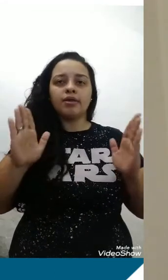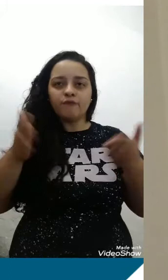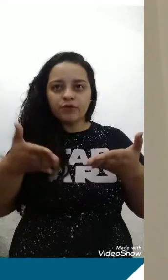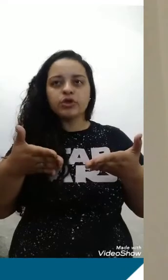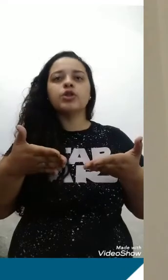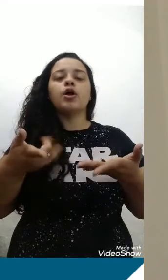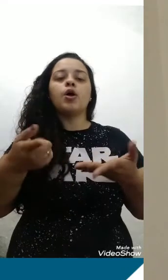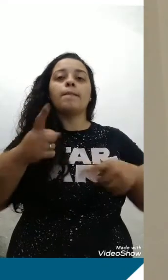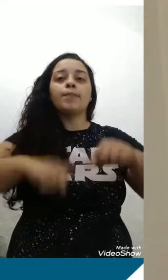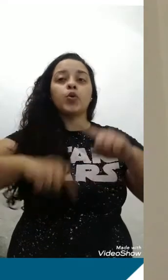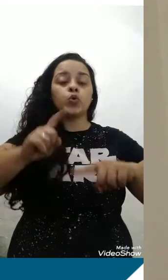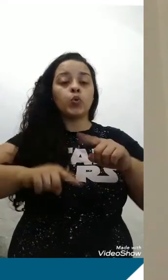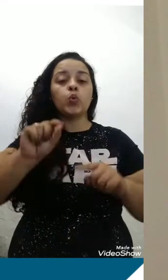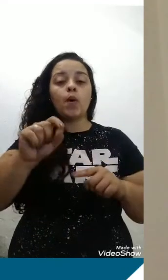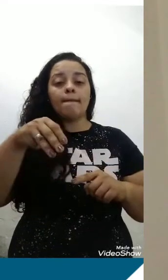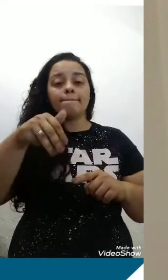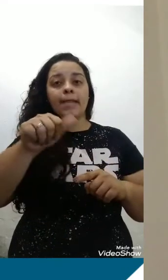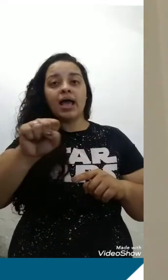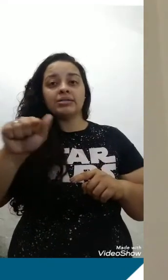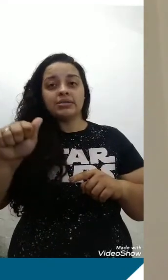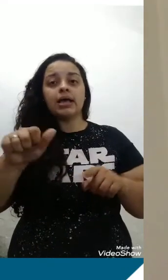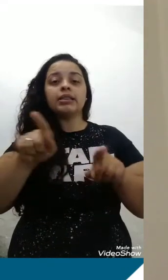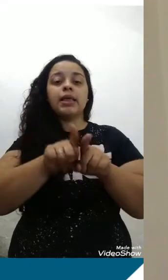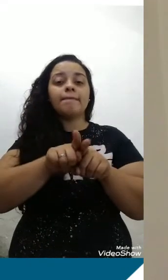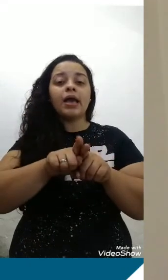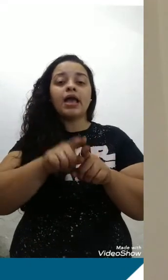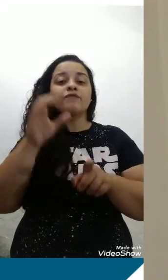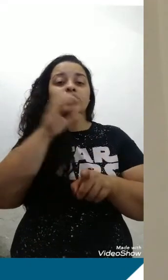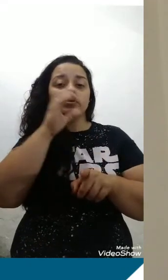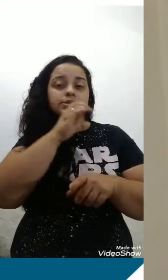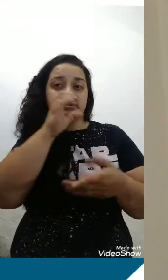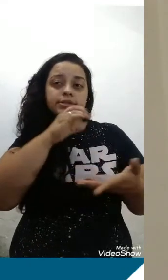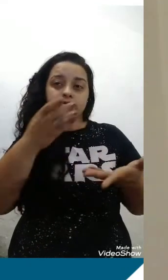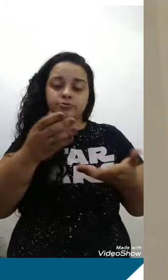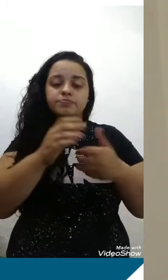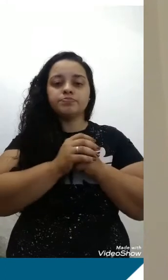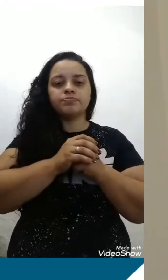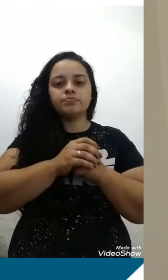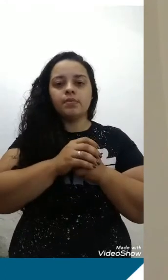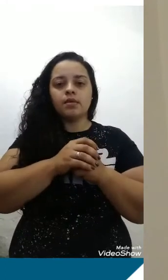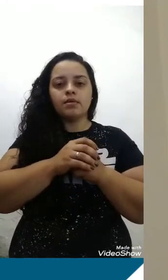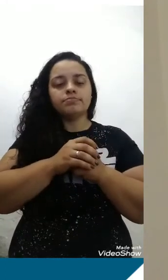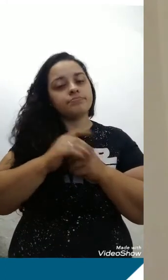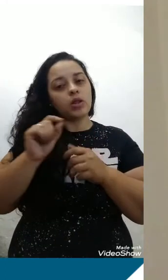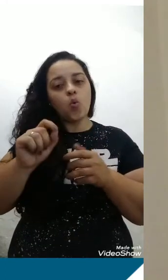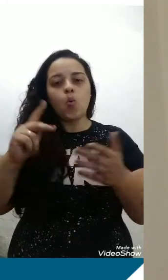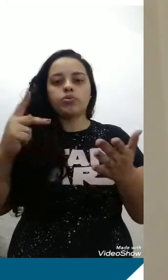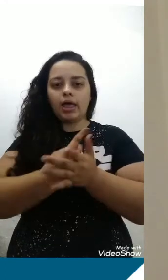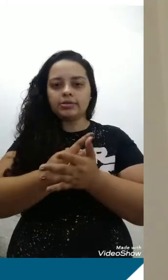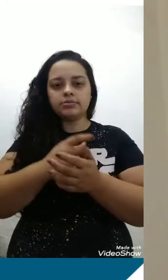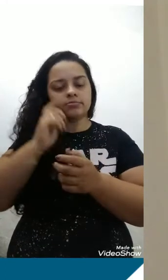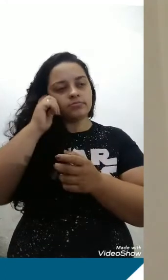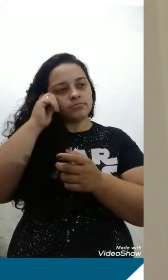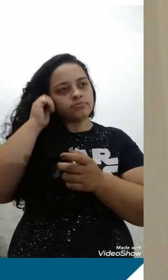produto da massa e da velocidade. Então,